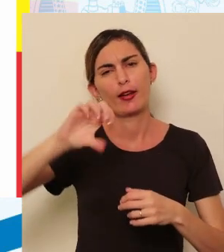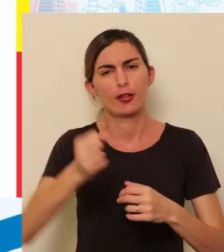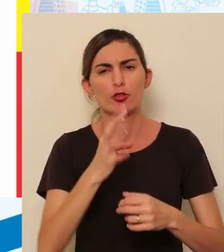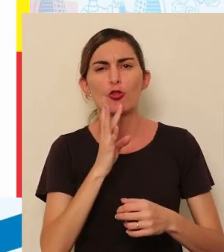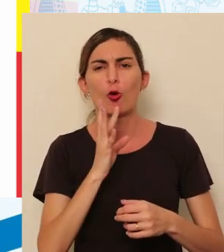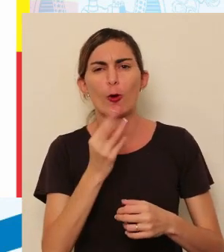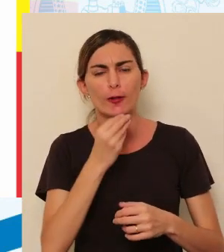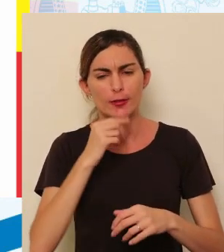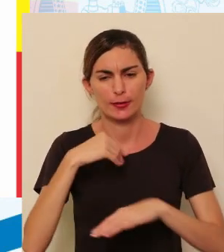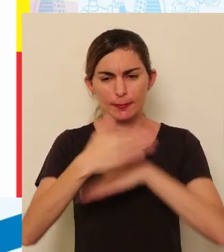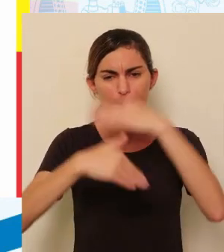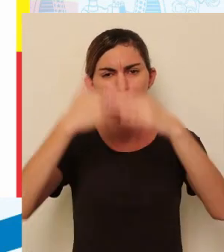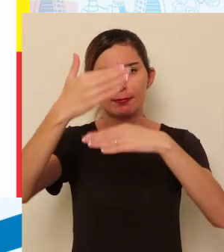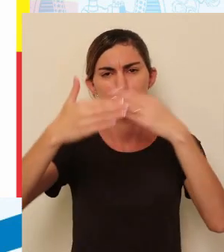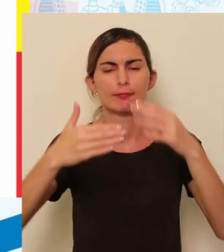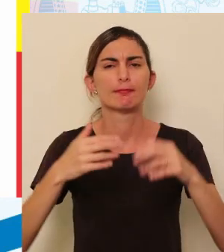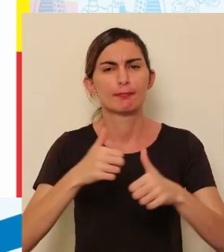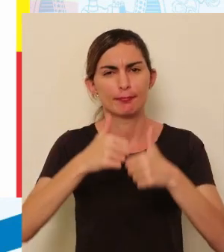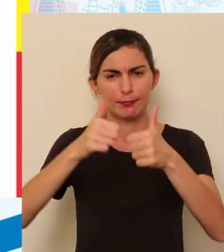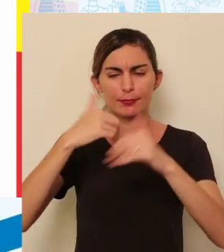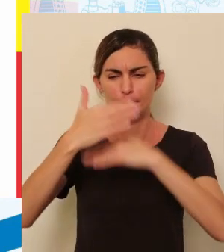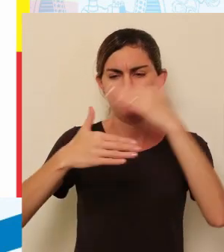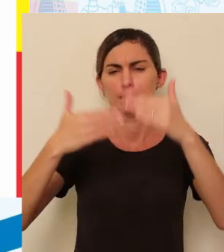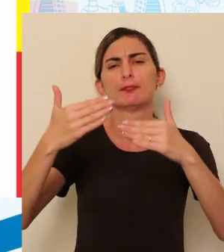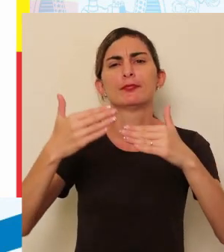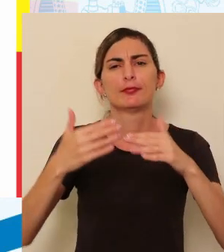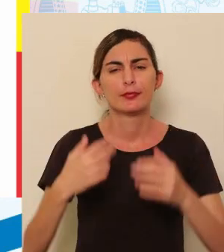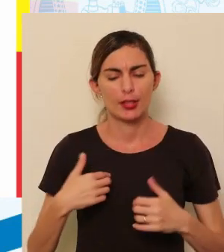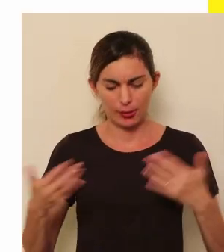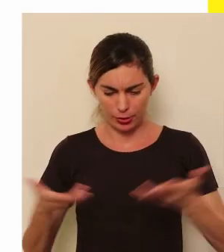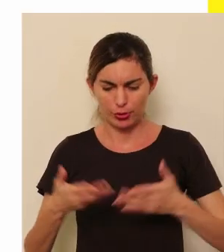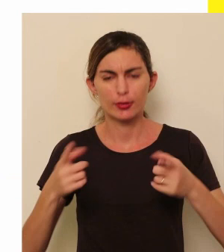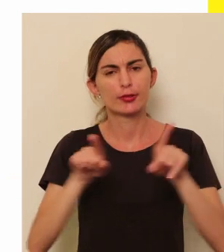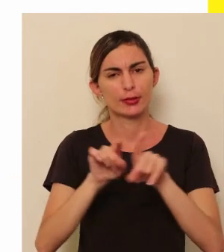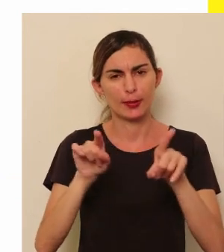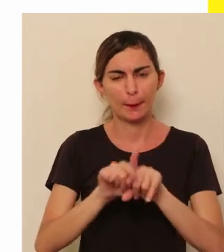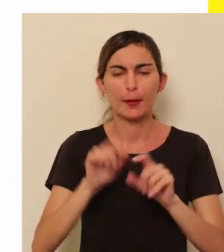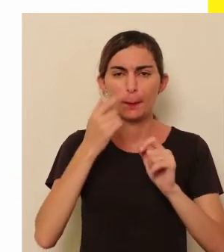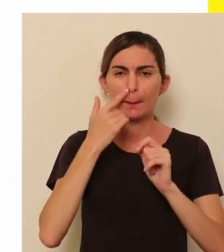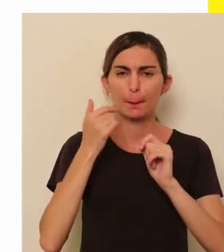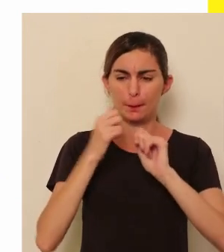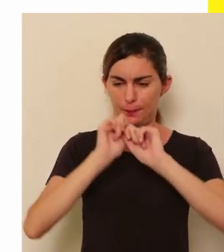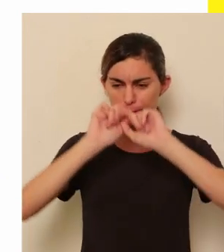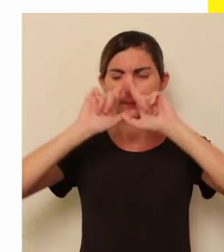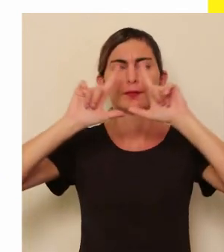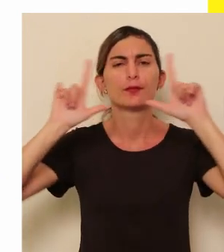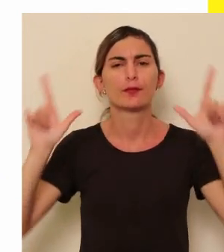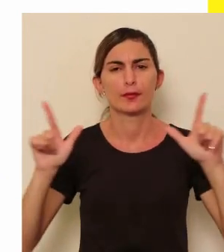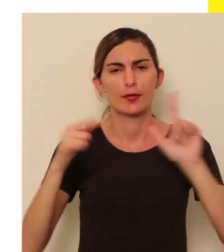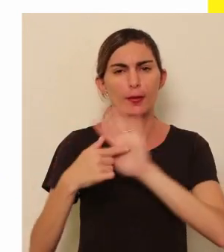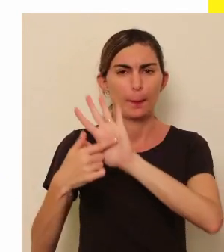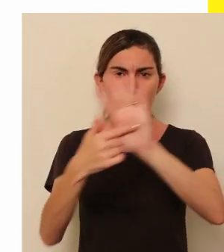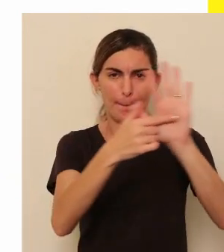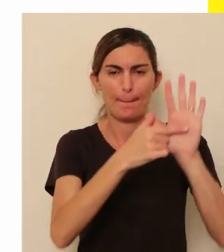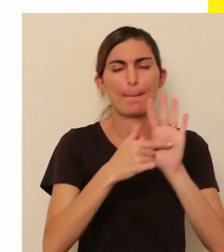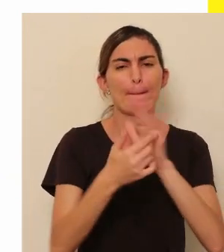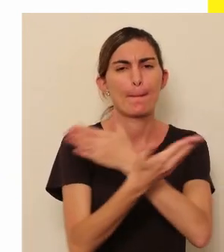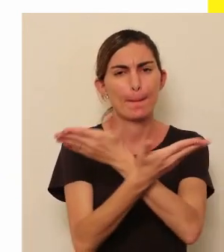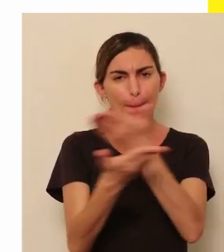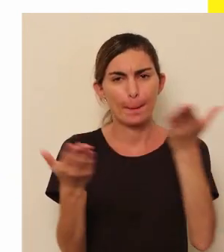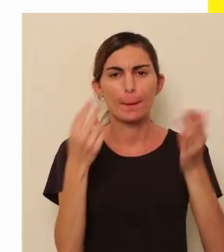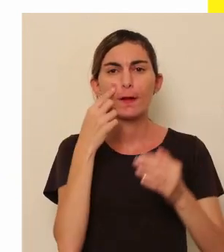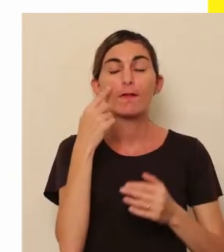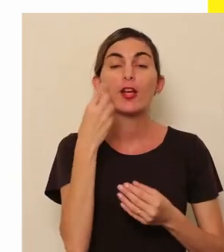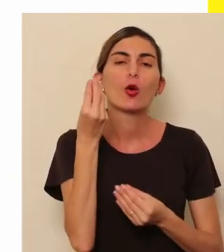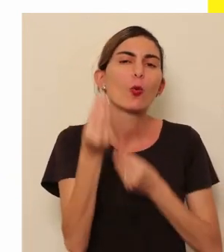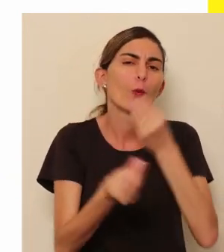ficaram conhecidos por terem desenvolvido uma civilização bastante sofisticada. E a gente também traz uma imagem aí para ver